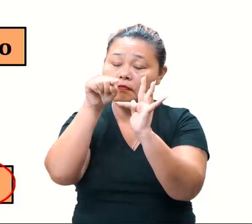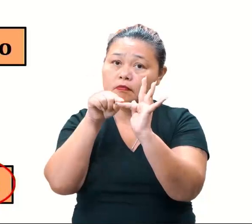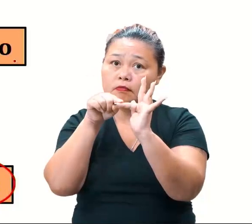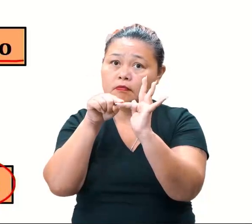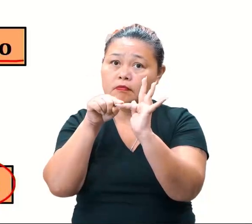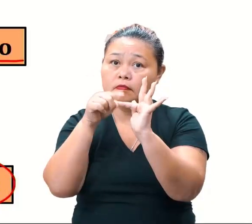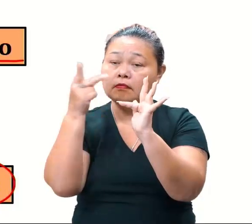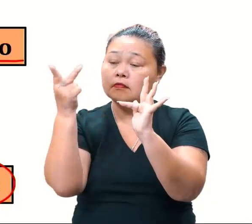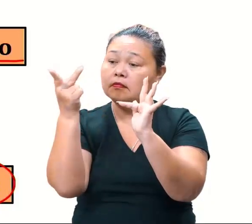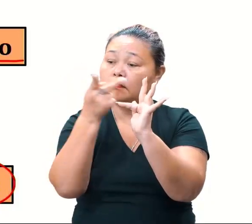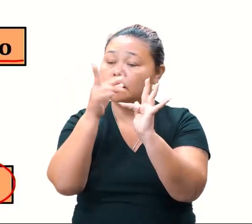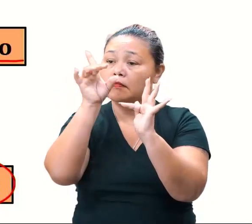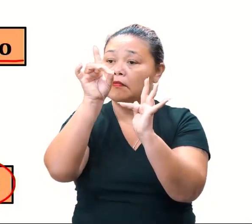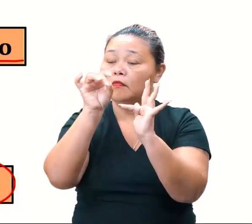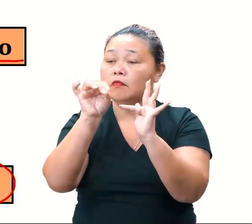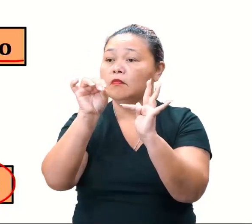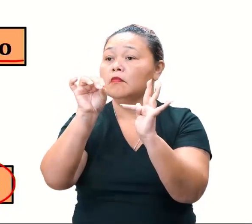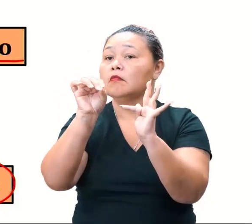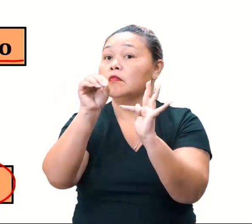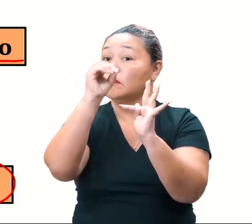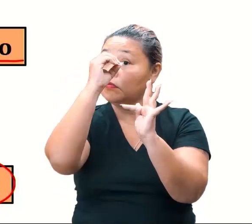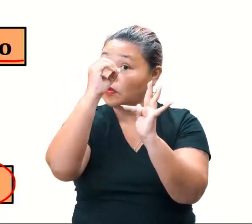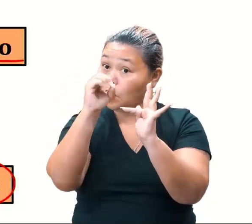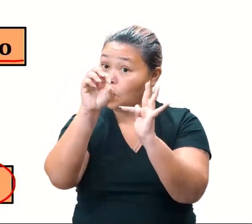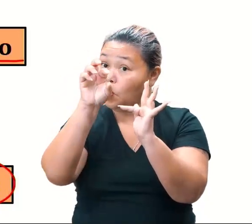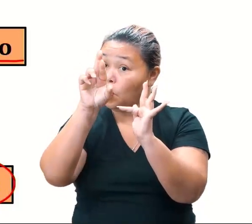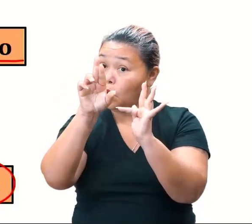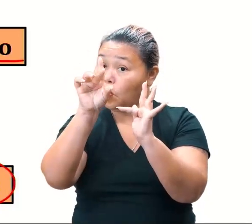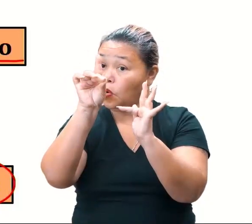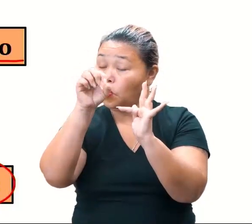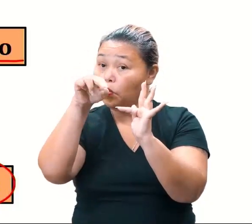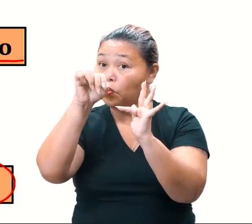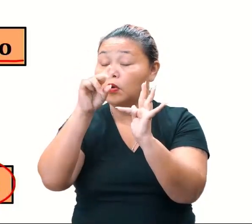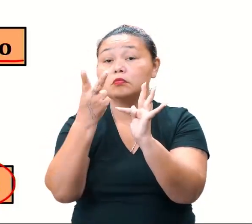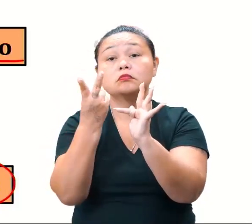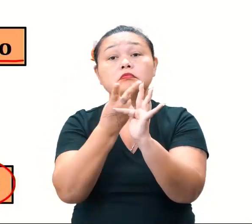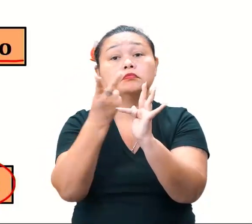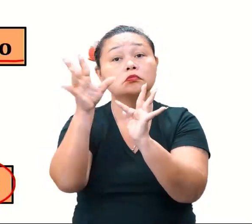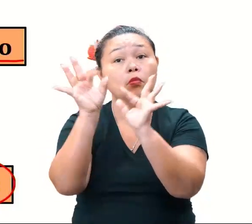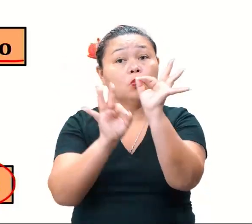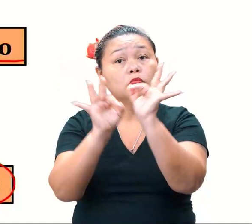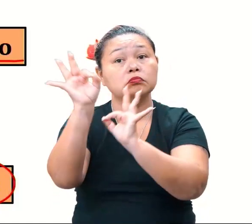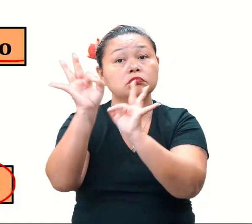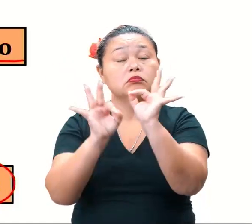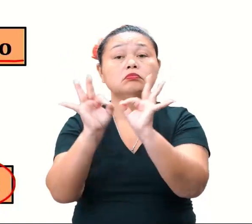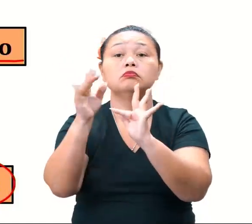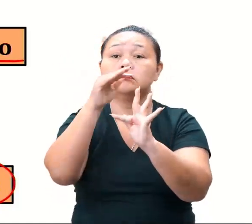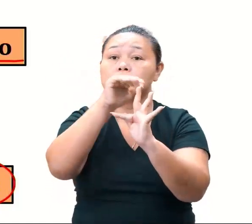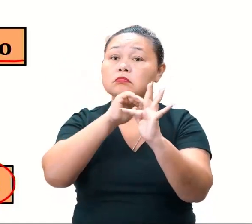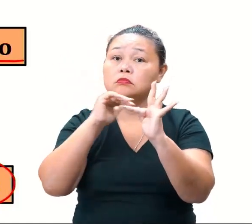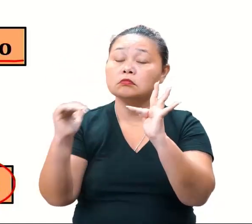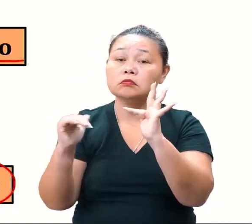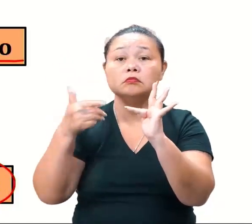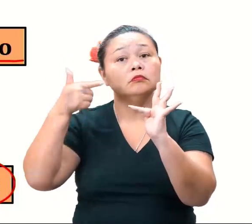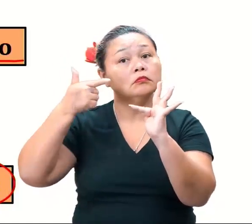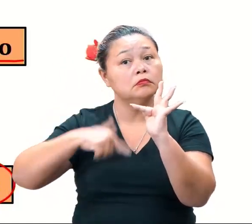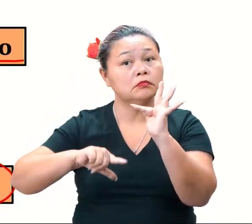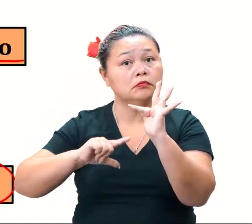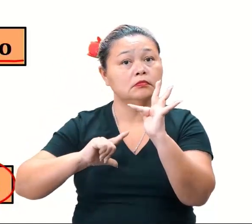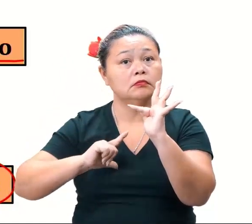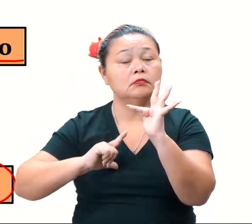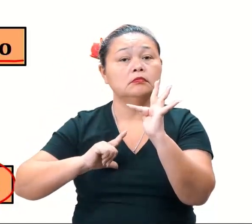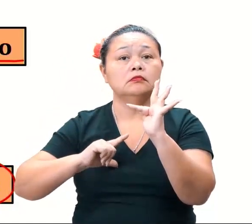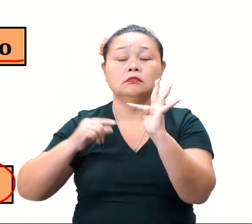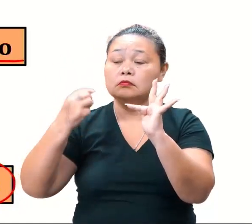par ordenado, que é chamado de coordenadas cartesianas. Isso. Lembrando mais uma vez que 3